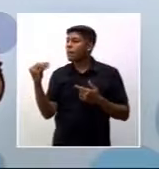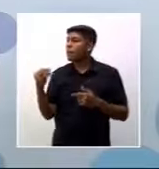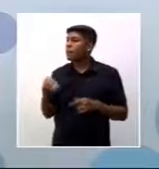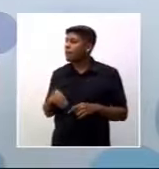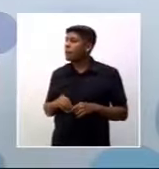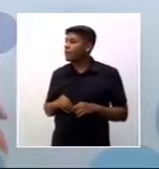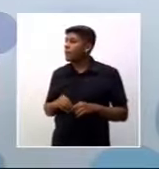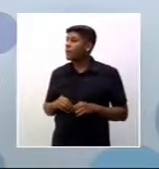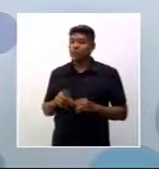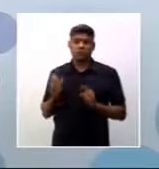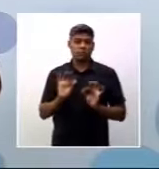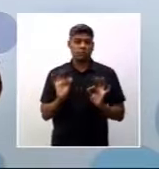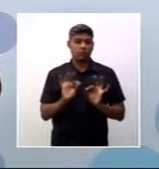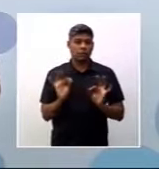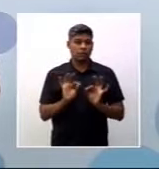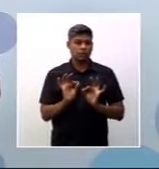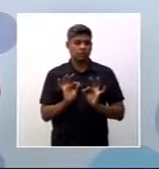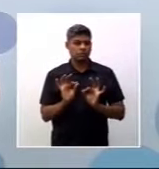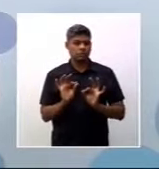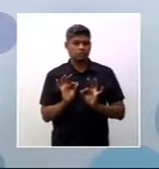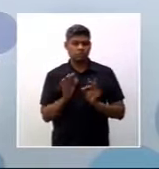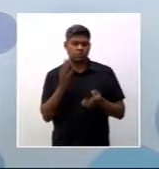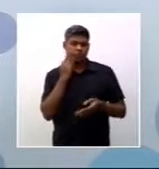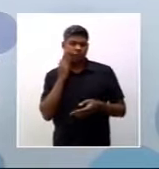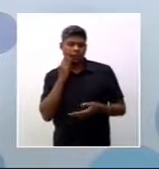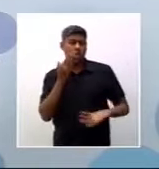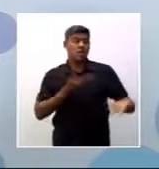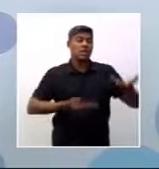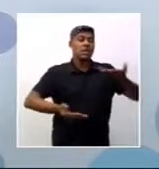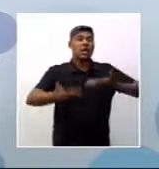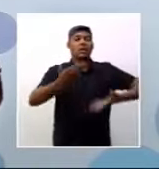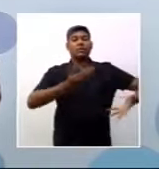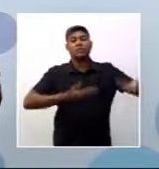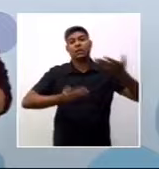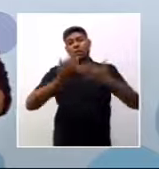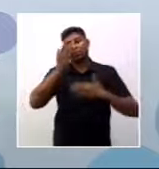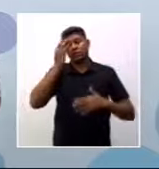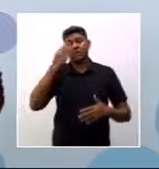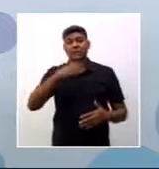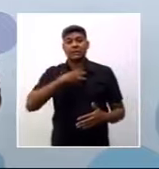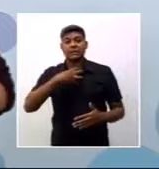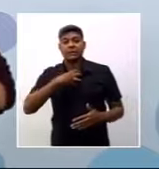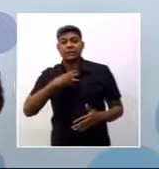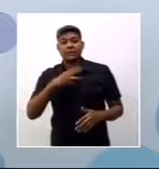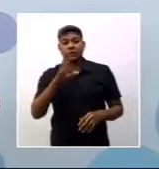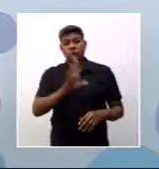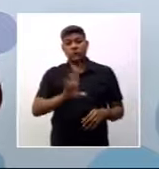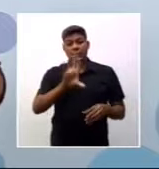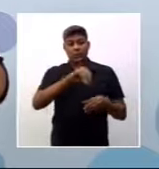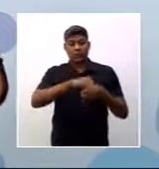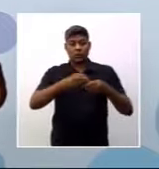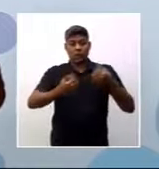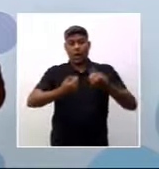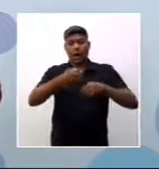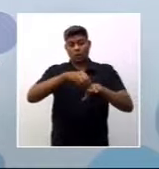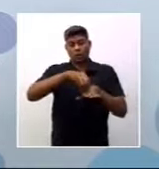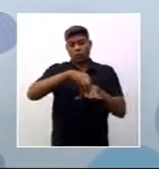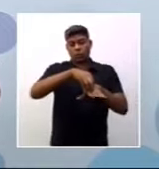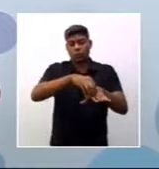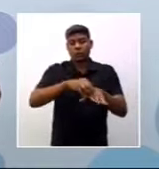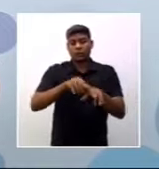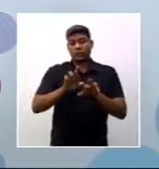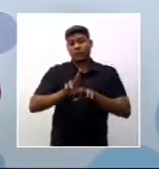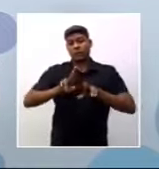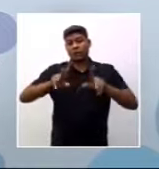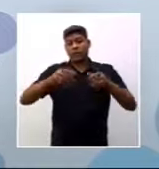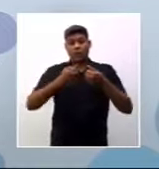não fica sem então a interação entre as pessoas não faz muito sentido você tem que usar dentro de seu próprio carro o que não se aplica